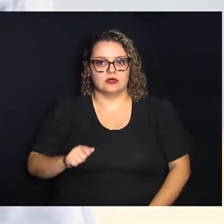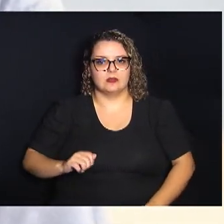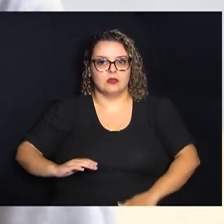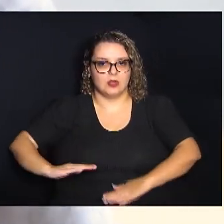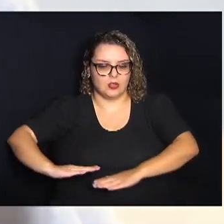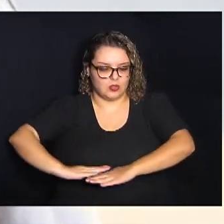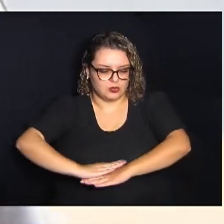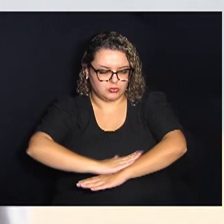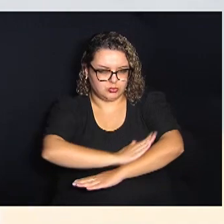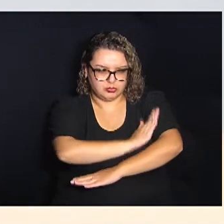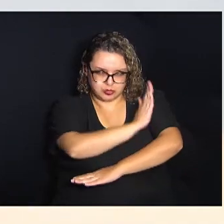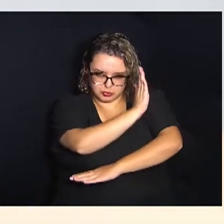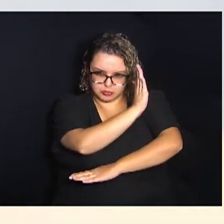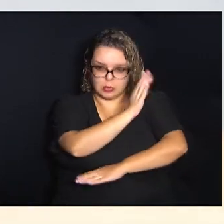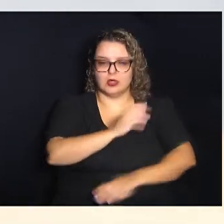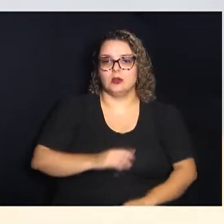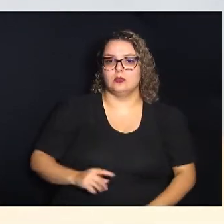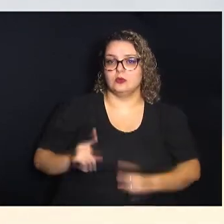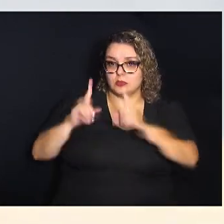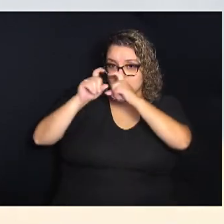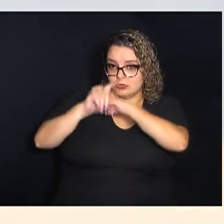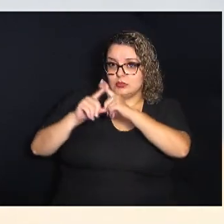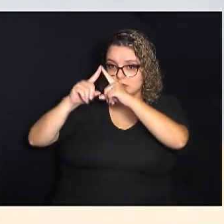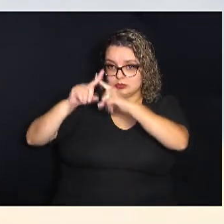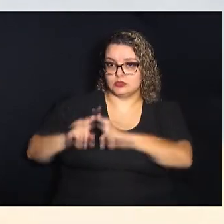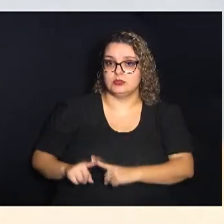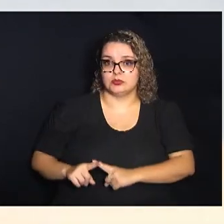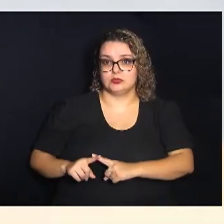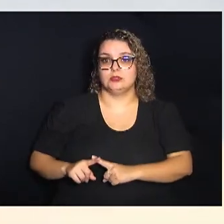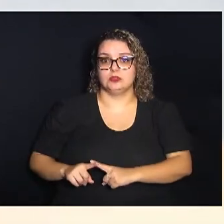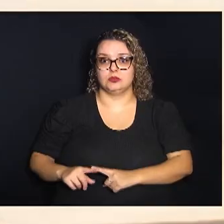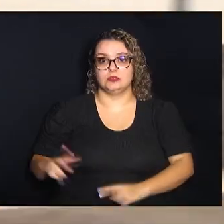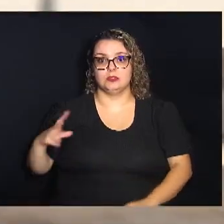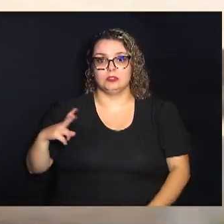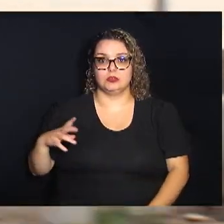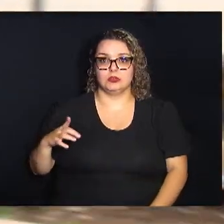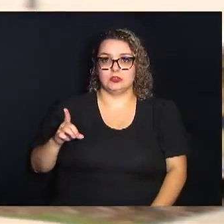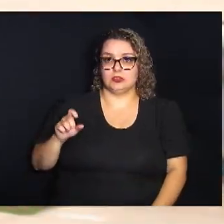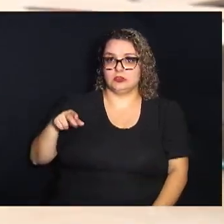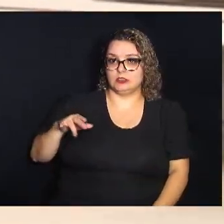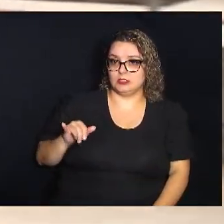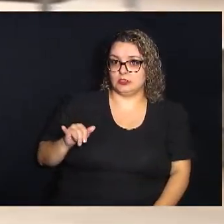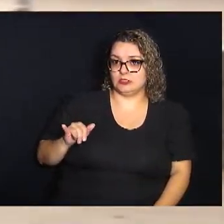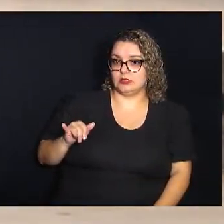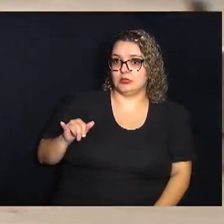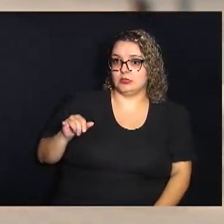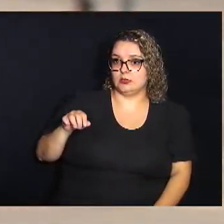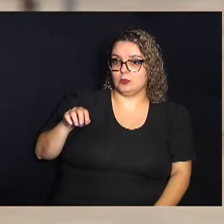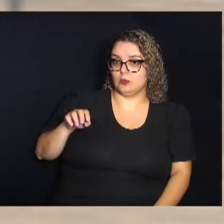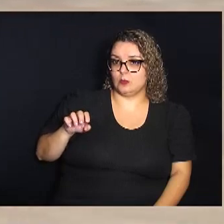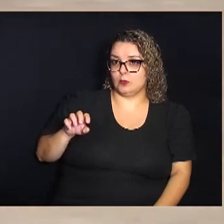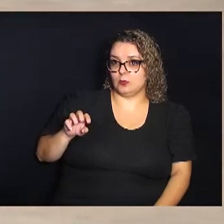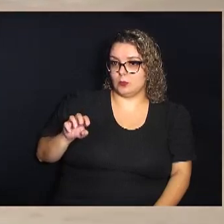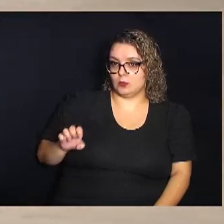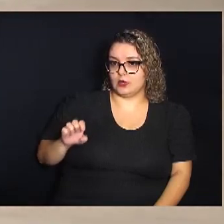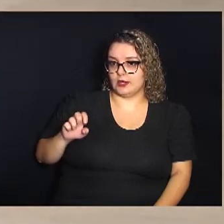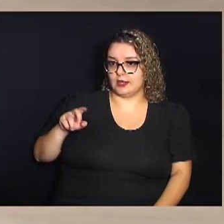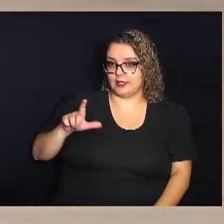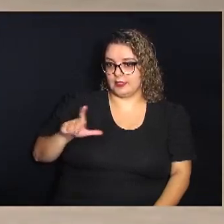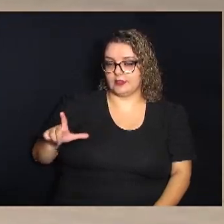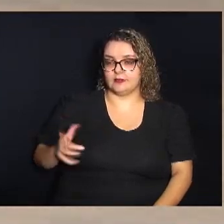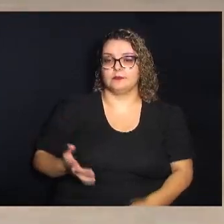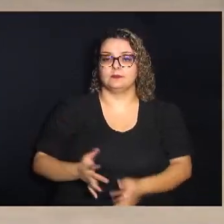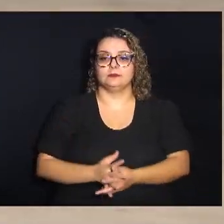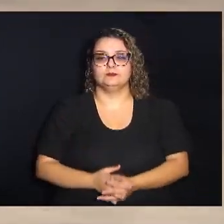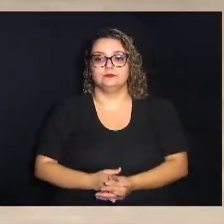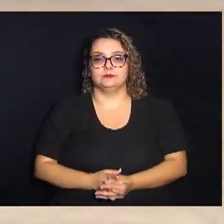acho que foi meio que um desafio pessoal ali de um skatista norte-americano, Danny Way. Ela entrou como modalidade, mas não são muitos praticantes